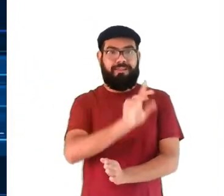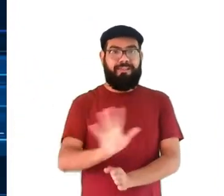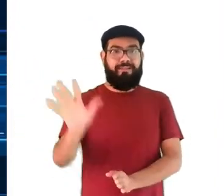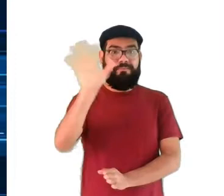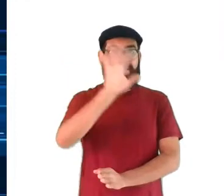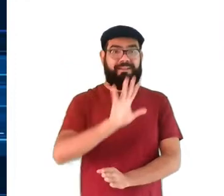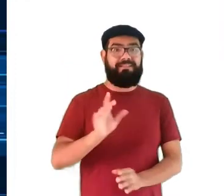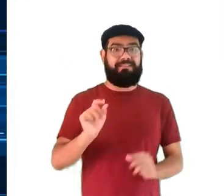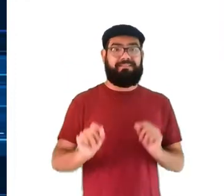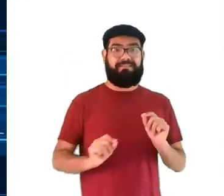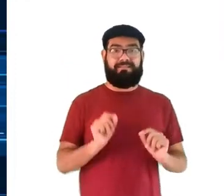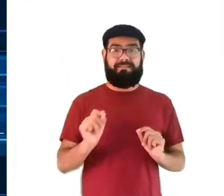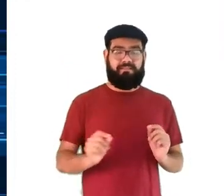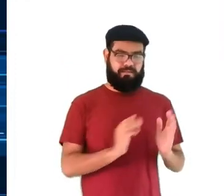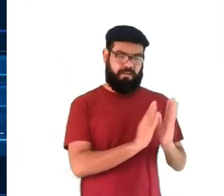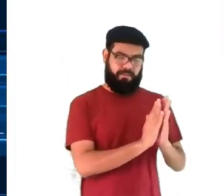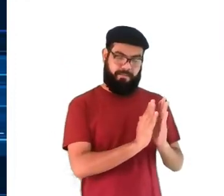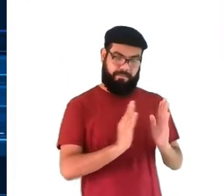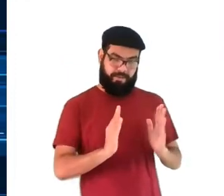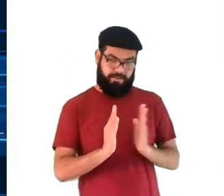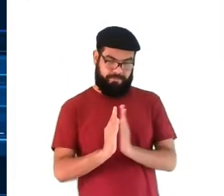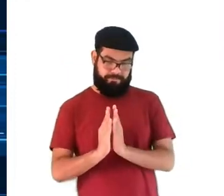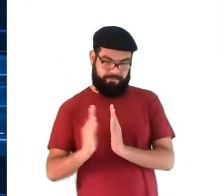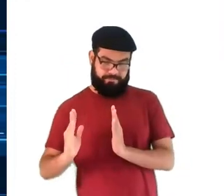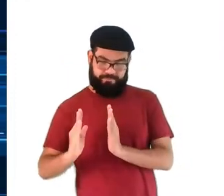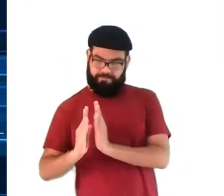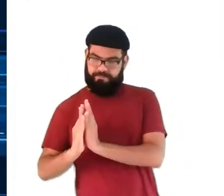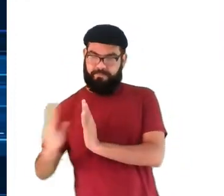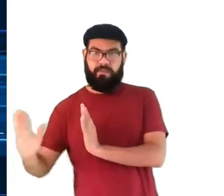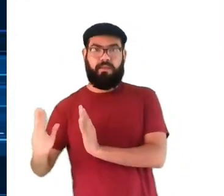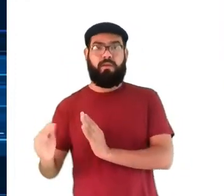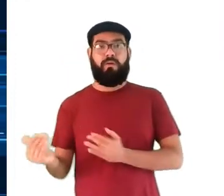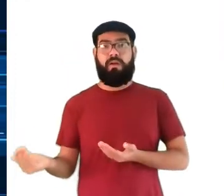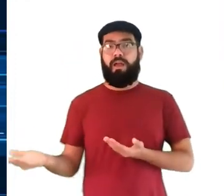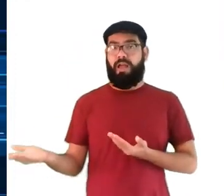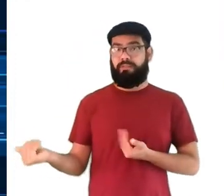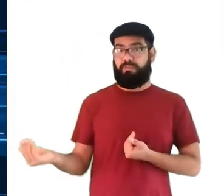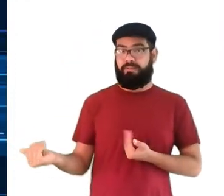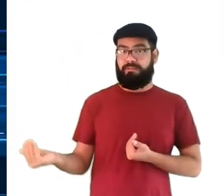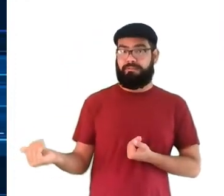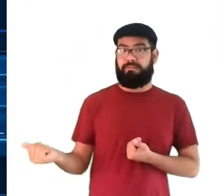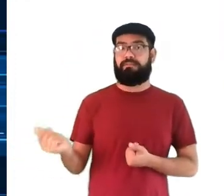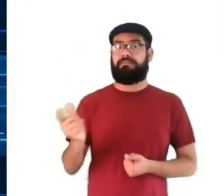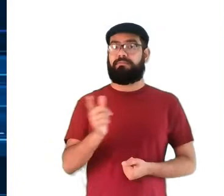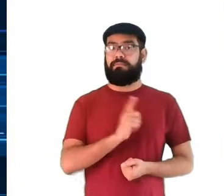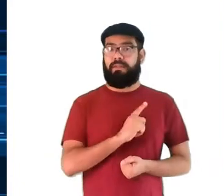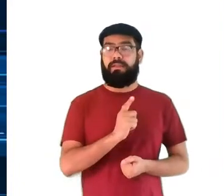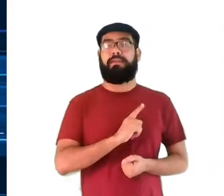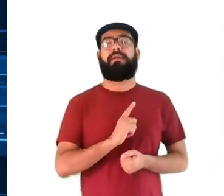para cada etapa, o adolescente ele tem